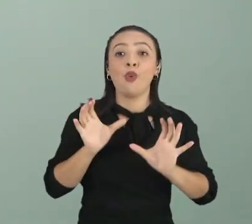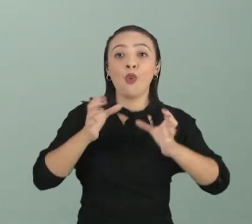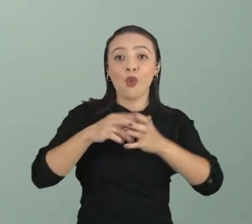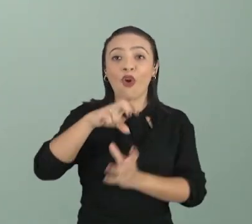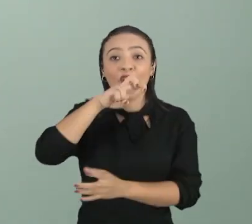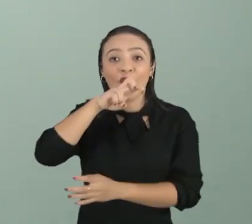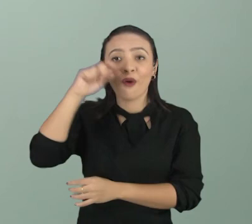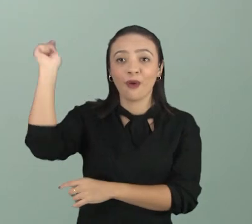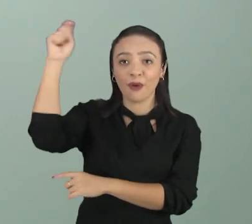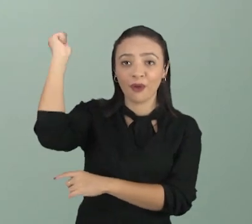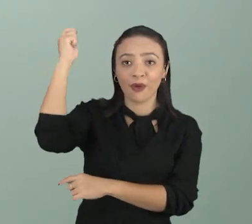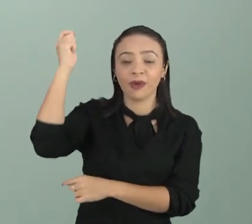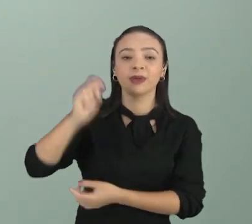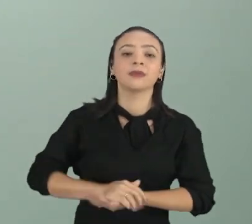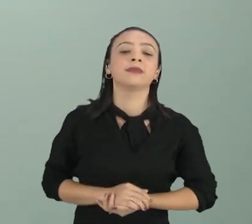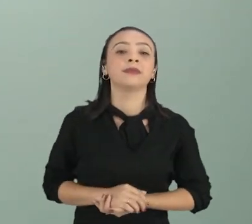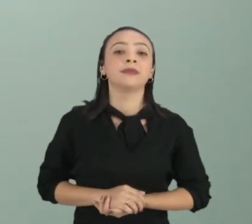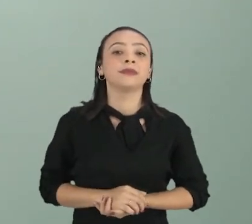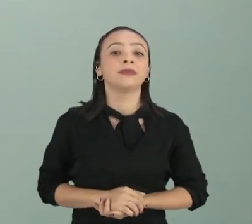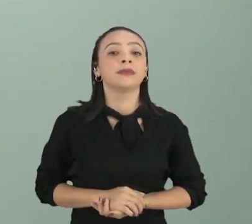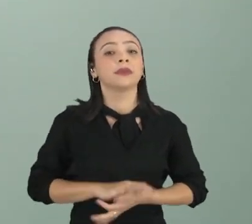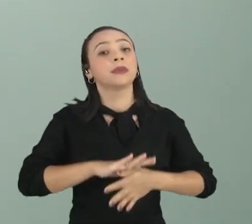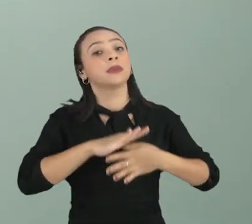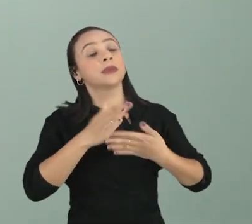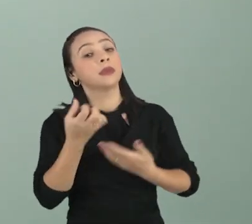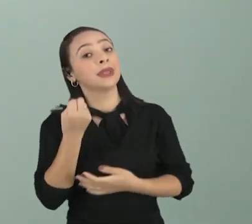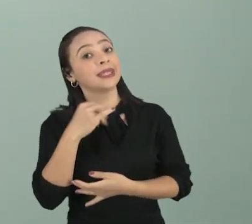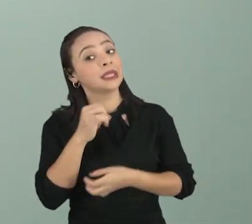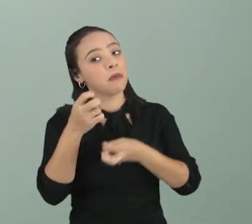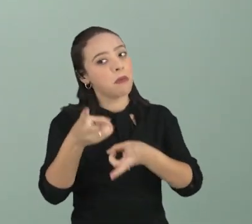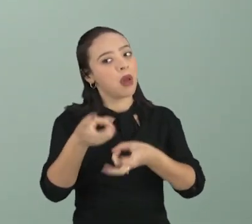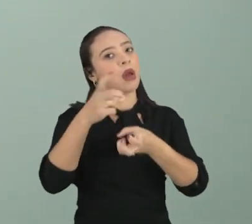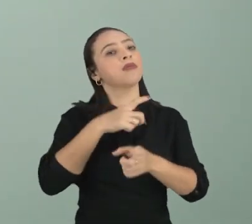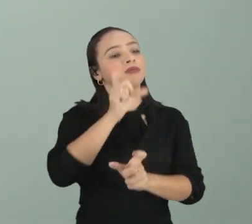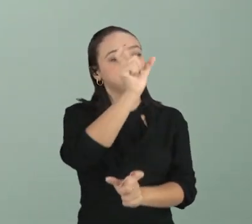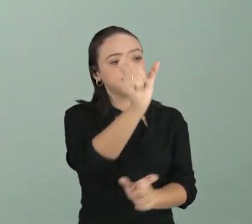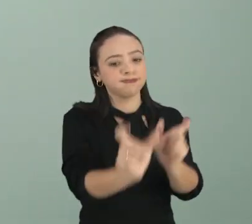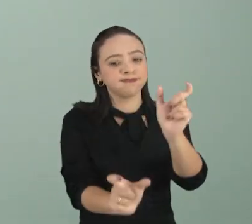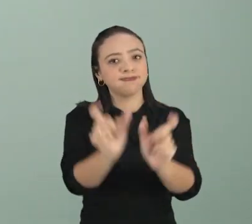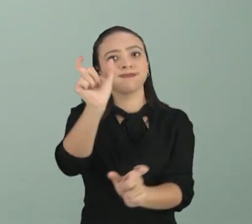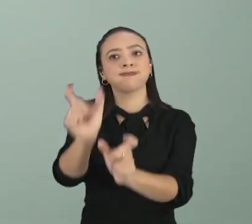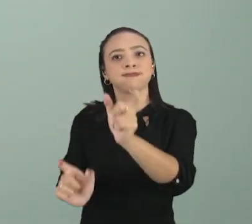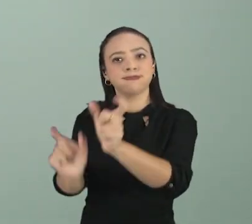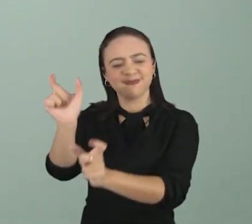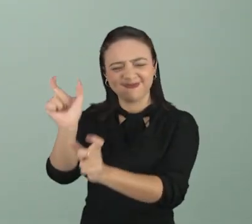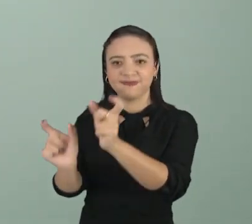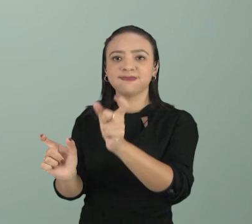quando você observar que já tem personagens